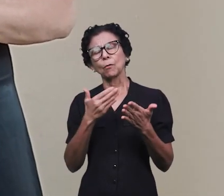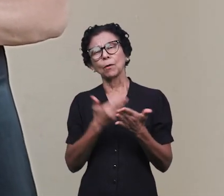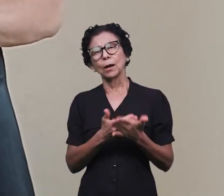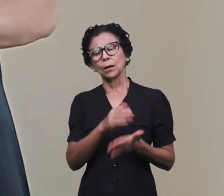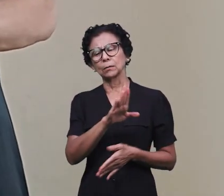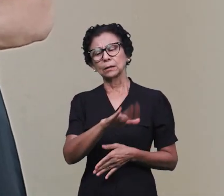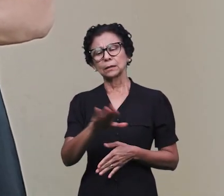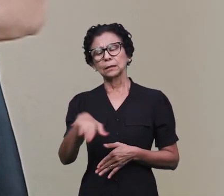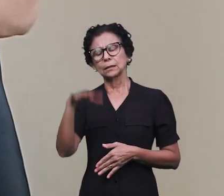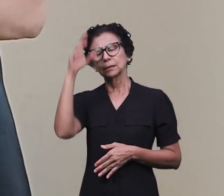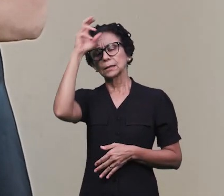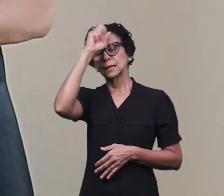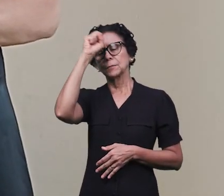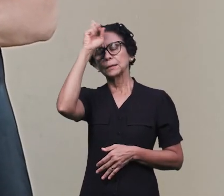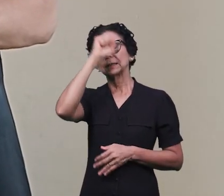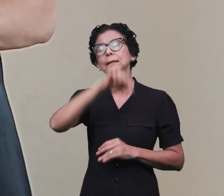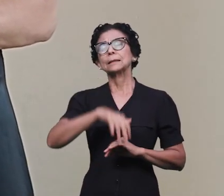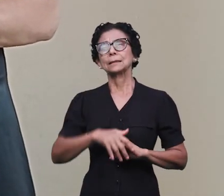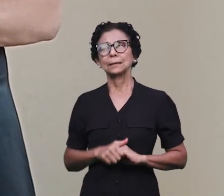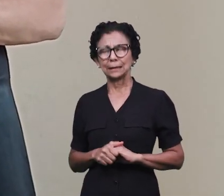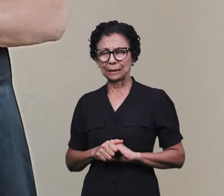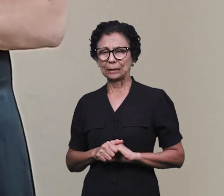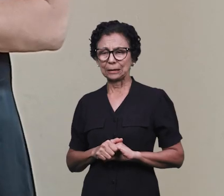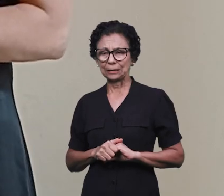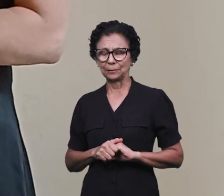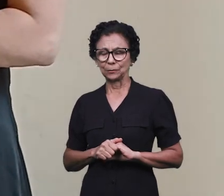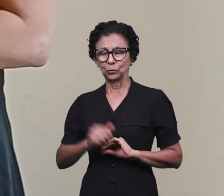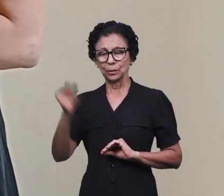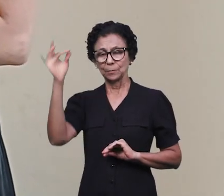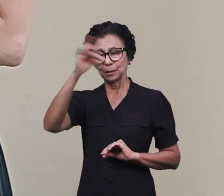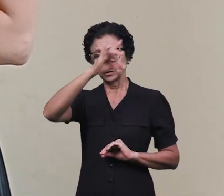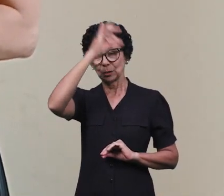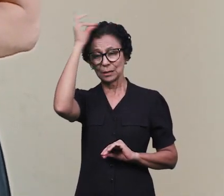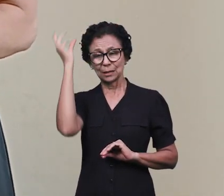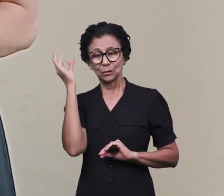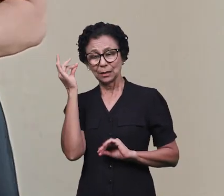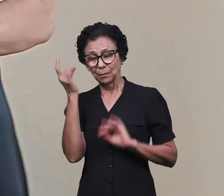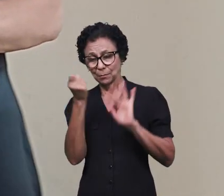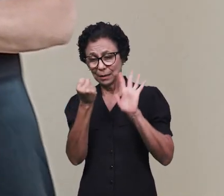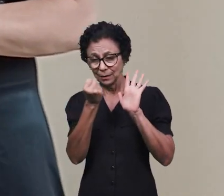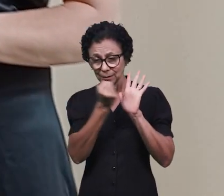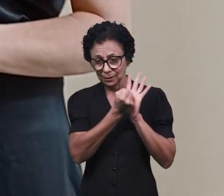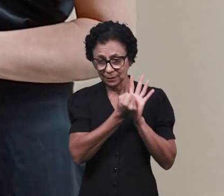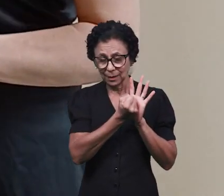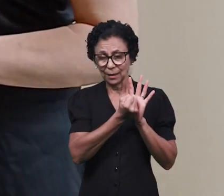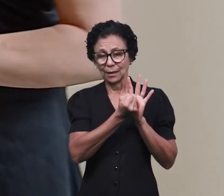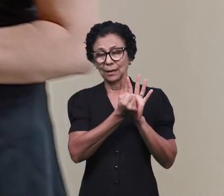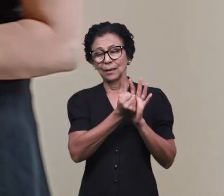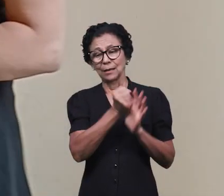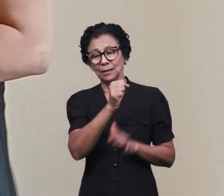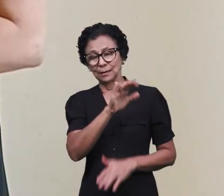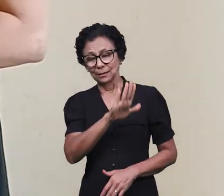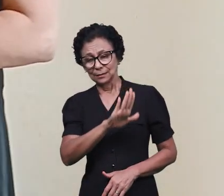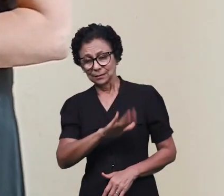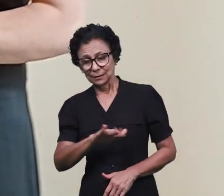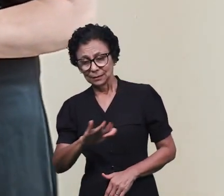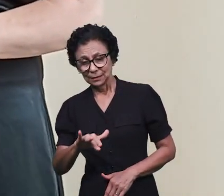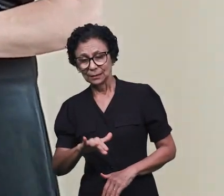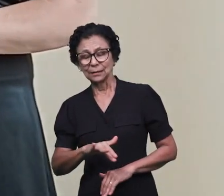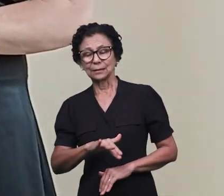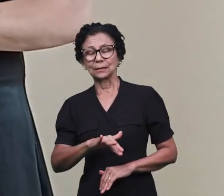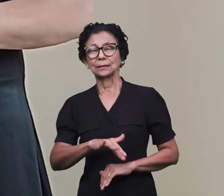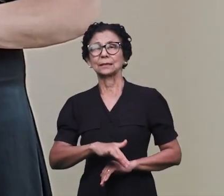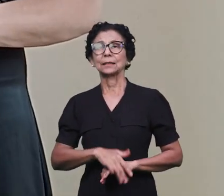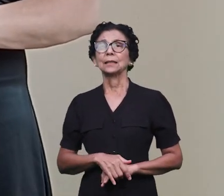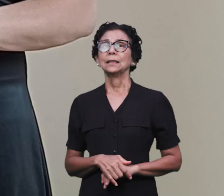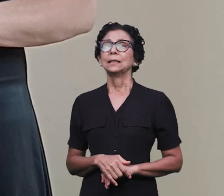que aprender? Que o Espírito Santo quer deixar como mensagem principal? Nesse caso, Antipas,